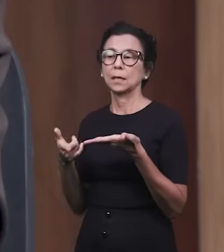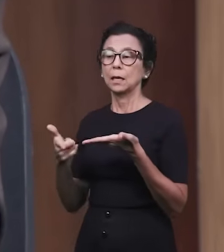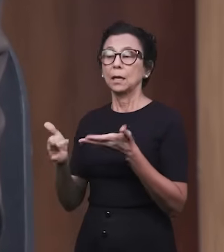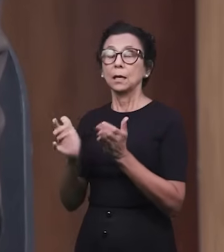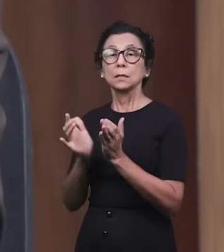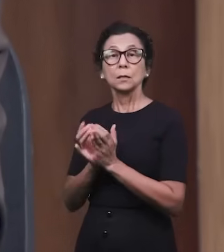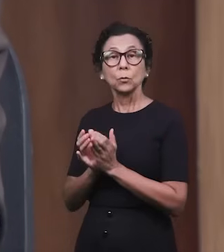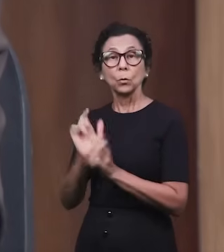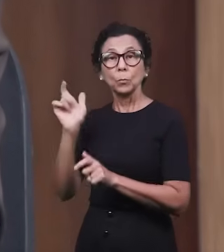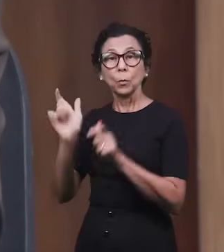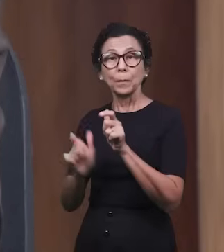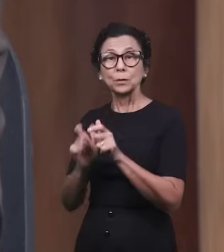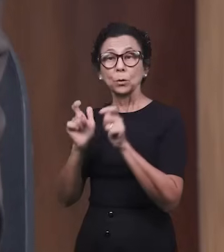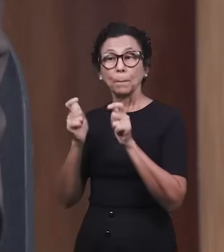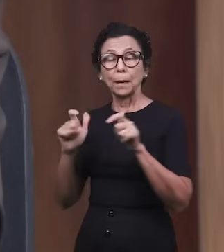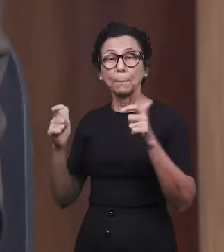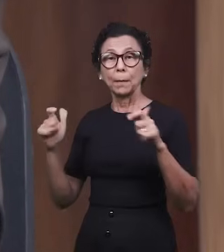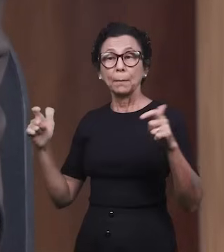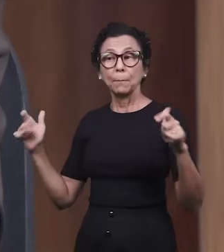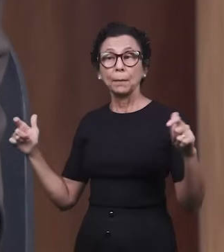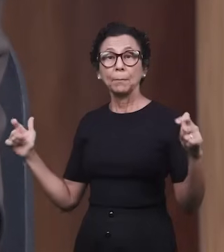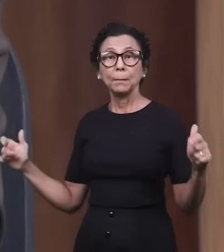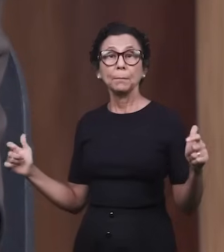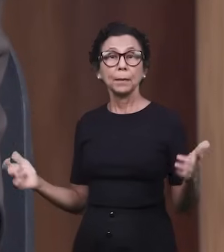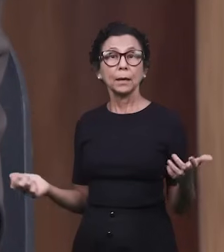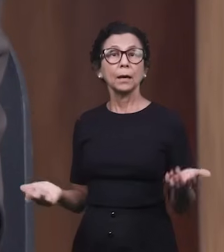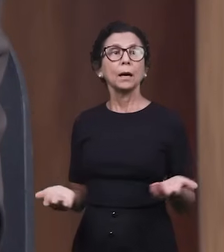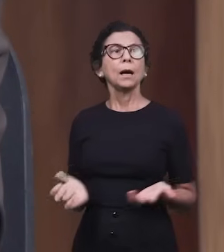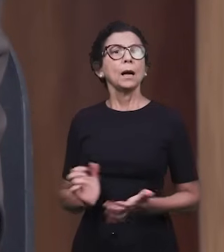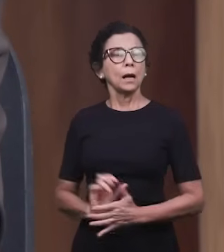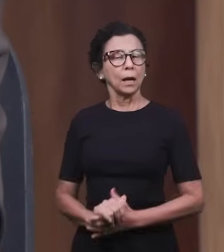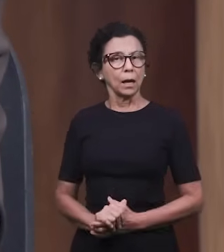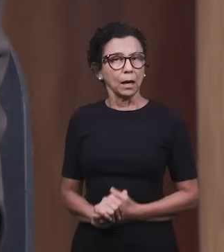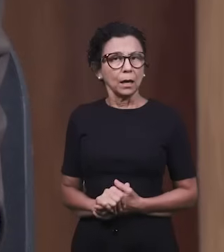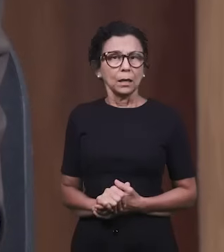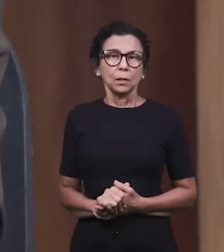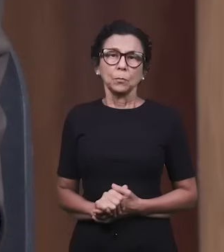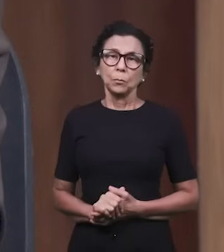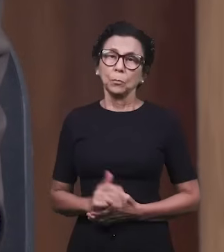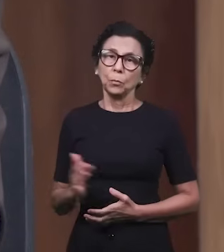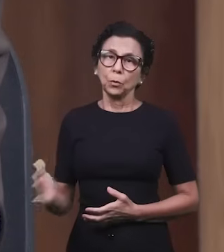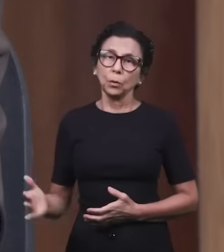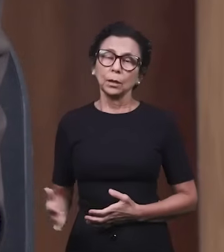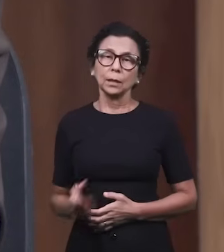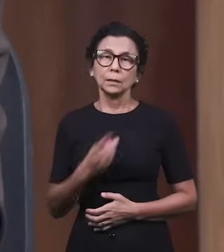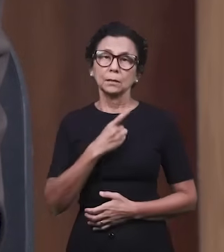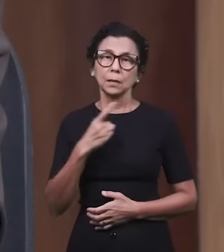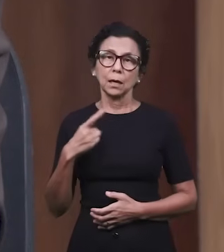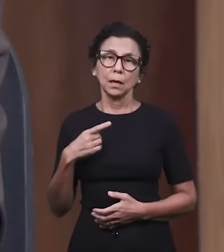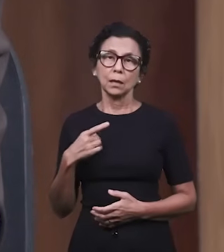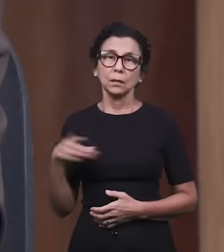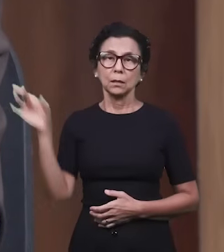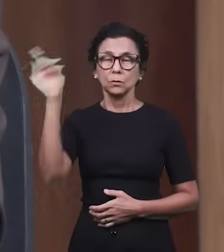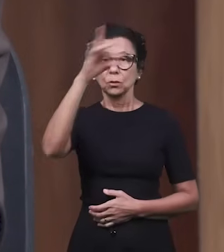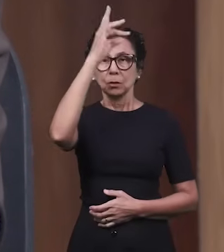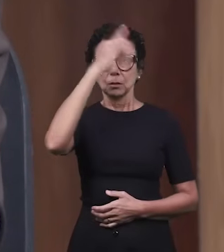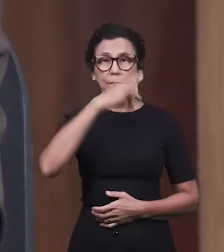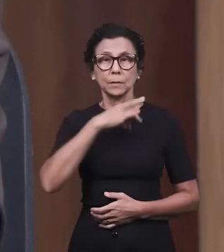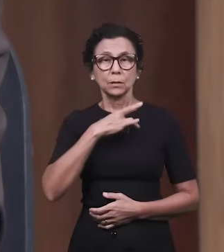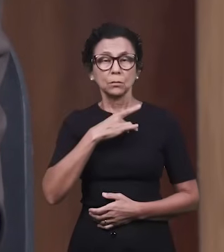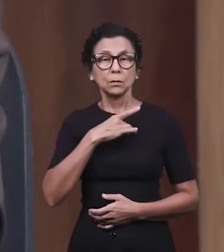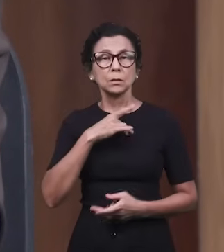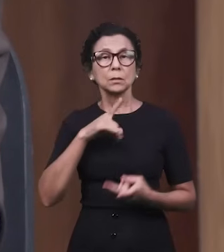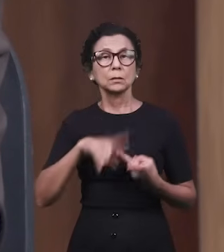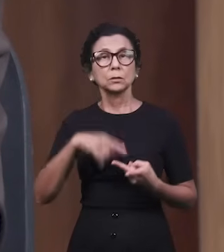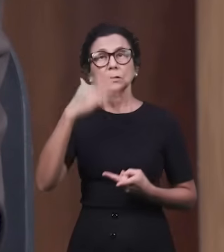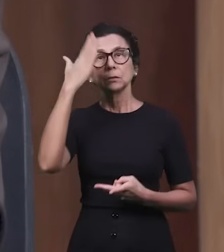cresceu muito em função desses dois quesitos. Era um diácono muito cheio do Espírito Santo e ele era cheio de